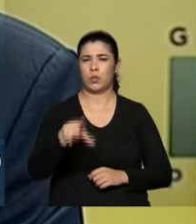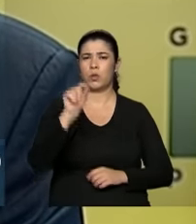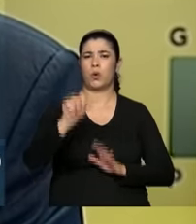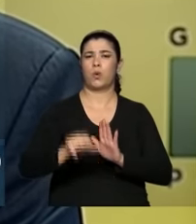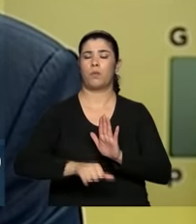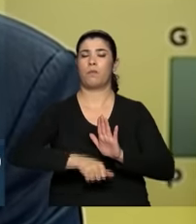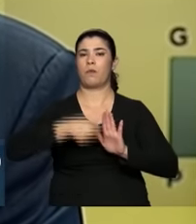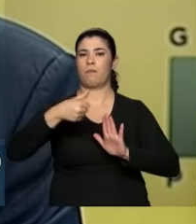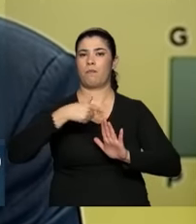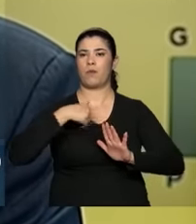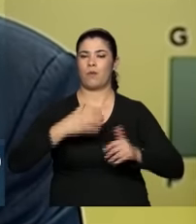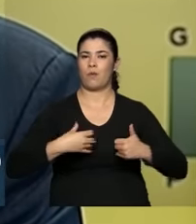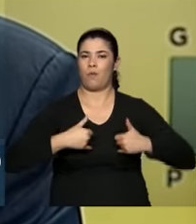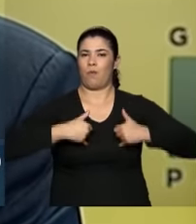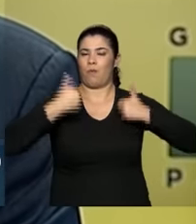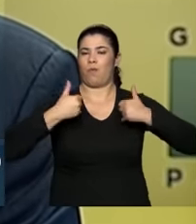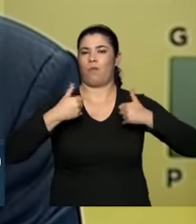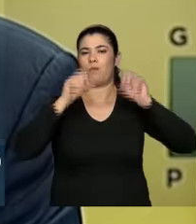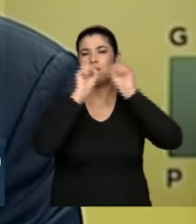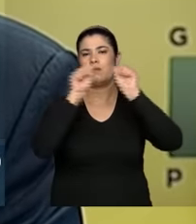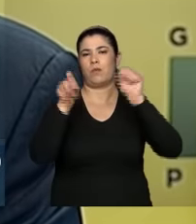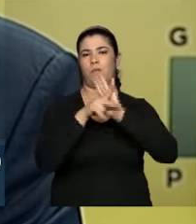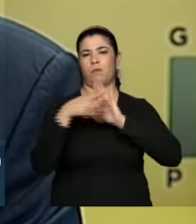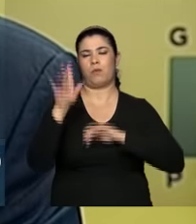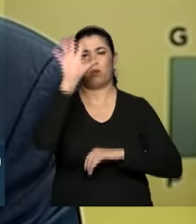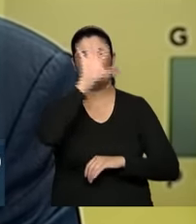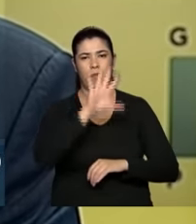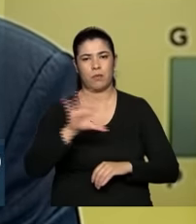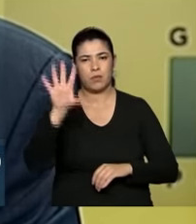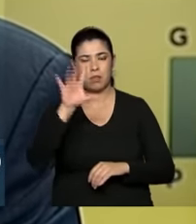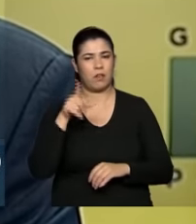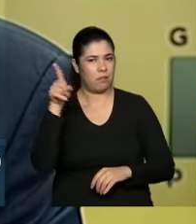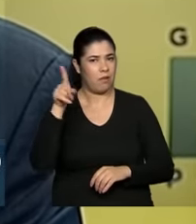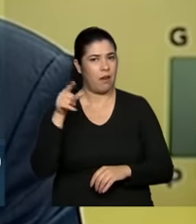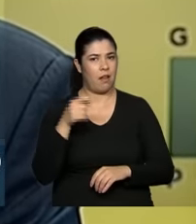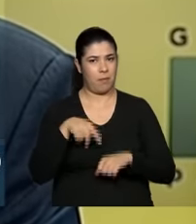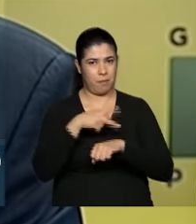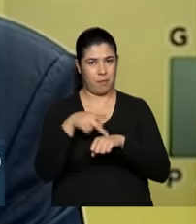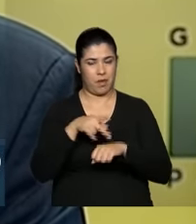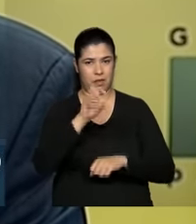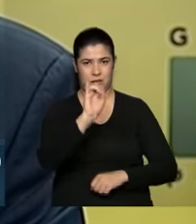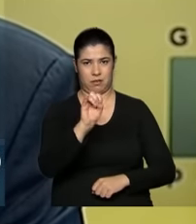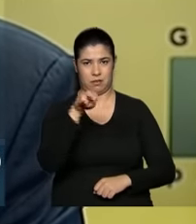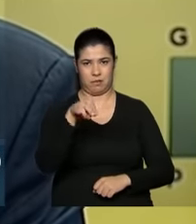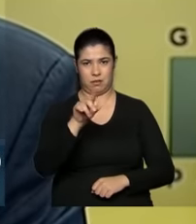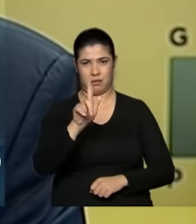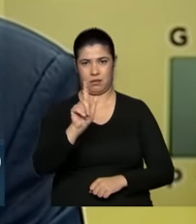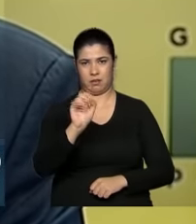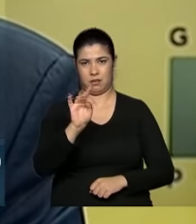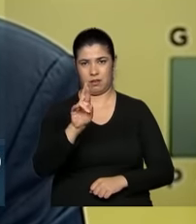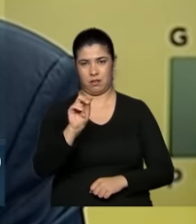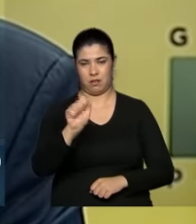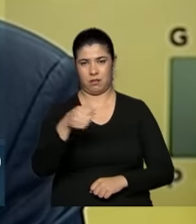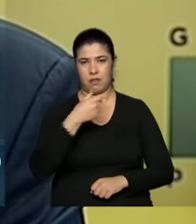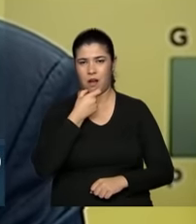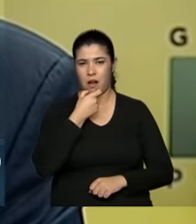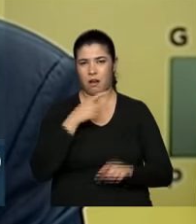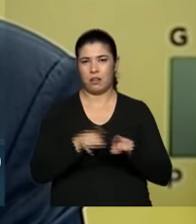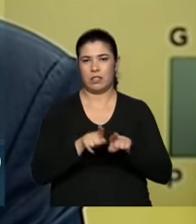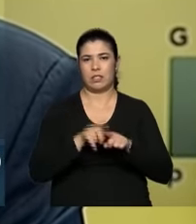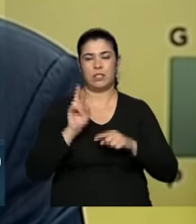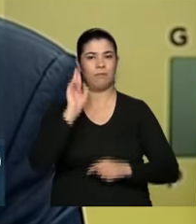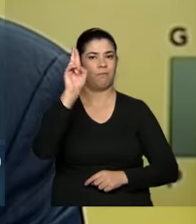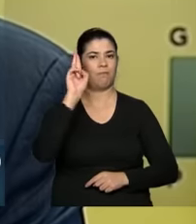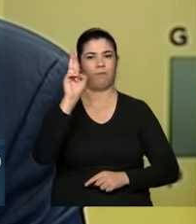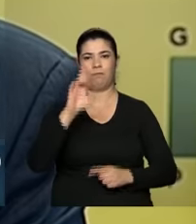Saúde como um orgulho nacional básico. A Inglaterra tem isso. Ela tem um sistema público de saúde que é referência no mundo